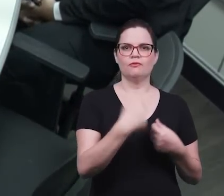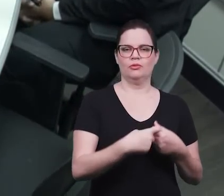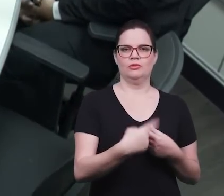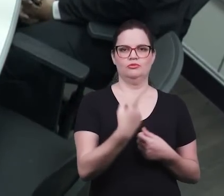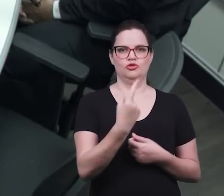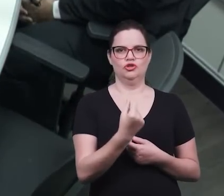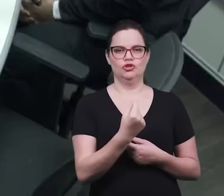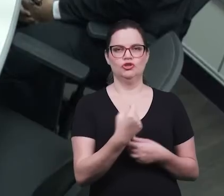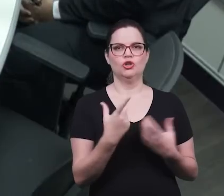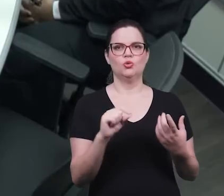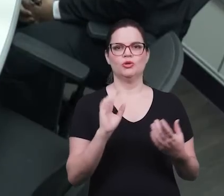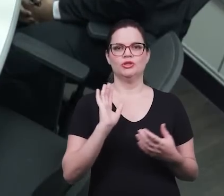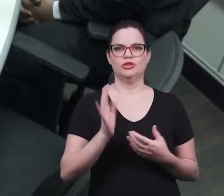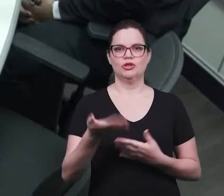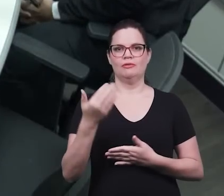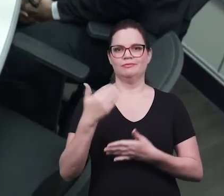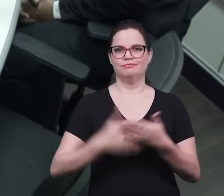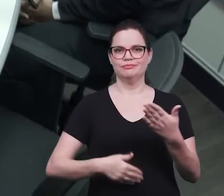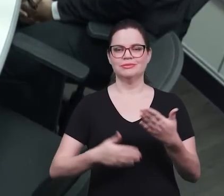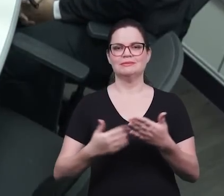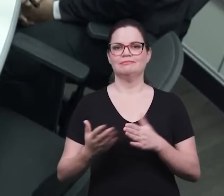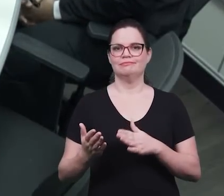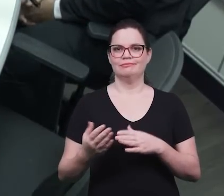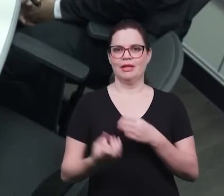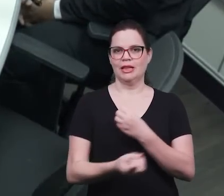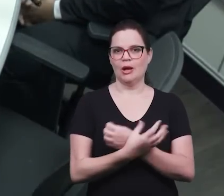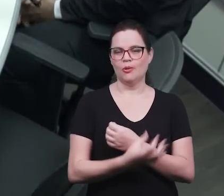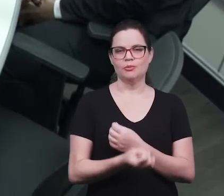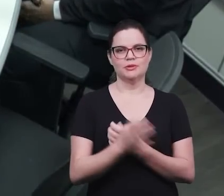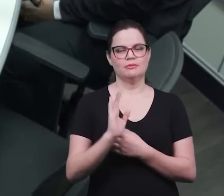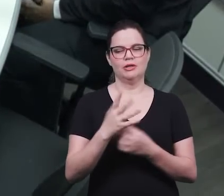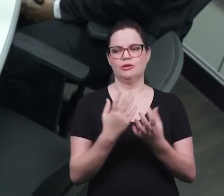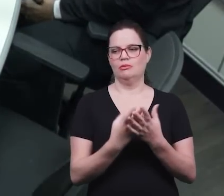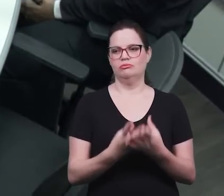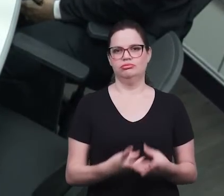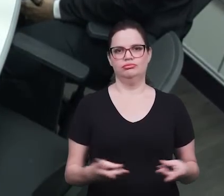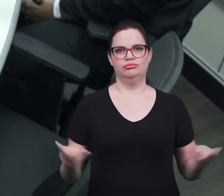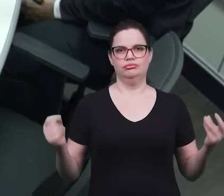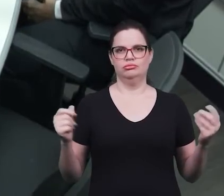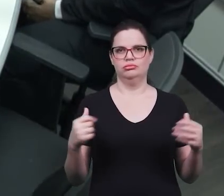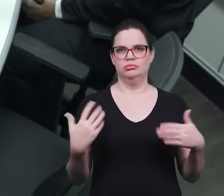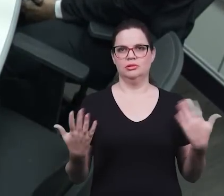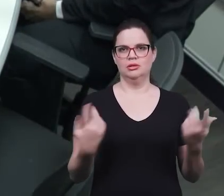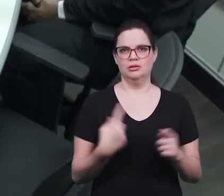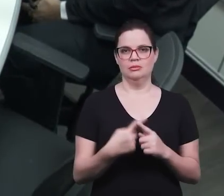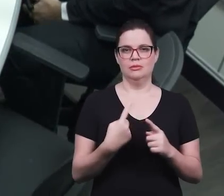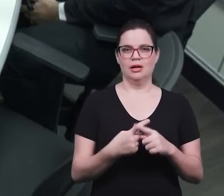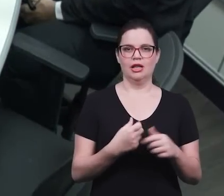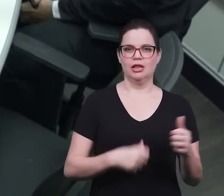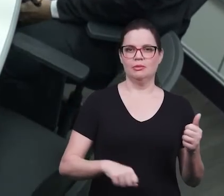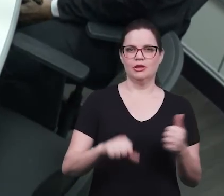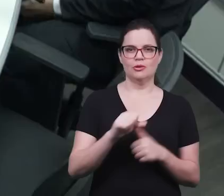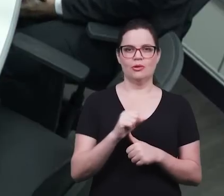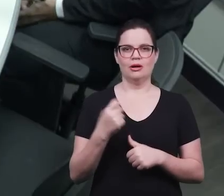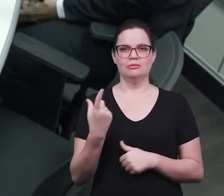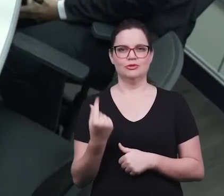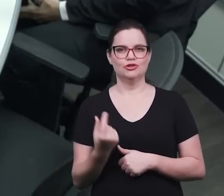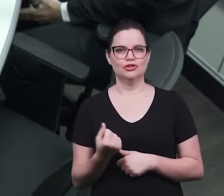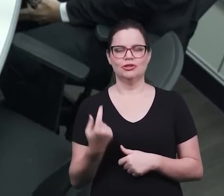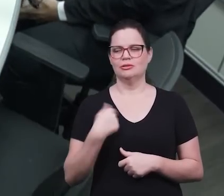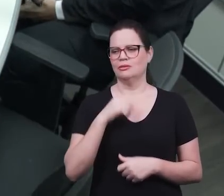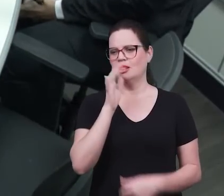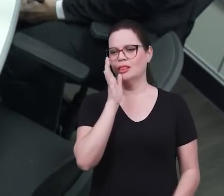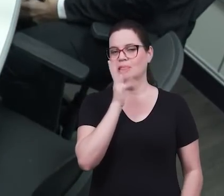a parte do que foi desviado, mas isso já se perdeu. Também até fazer isso virar dinheiro depois de um processo judicial, isso